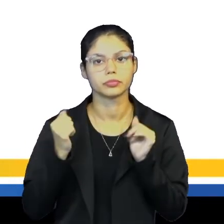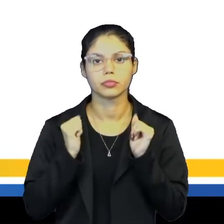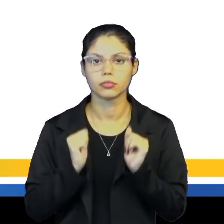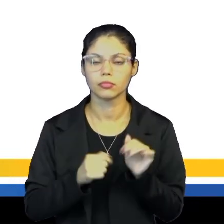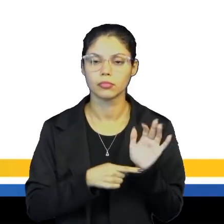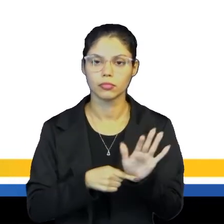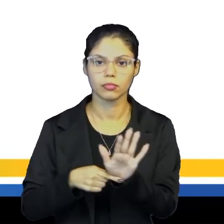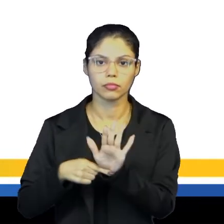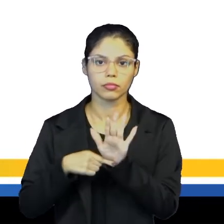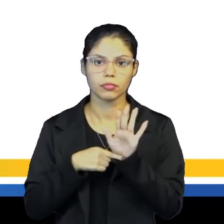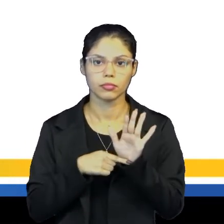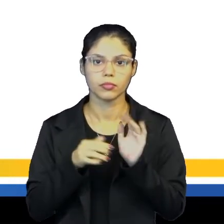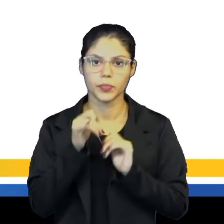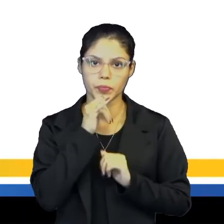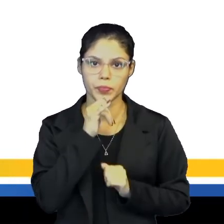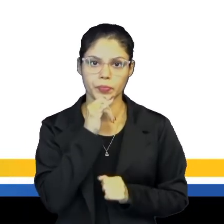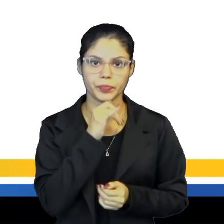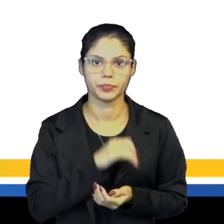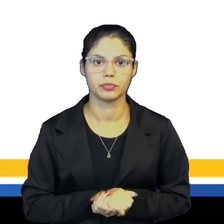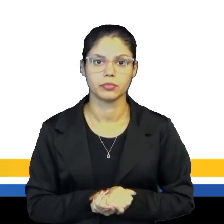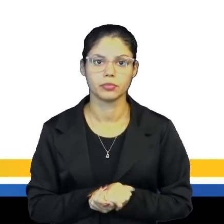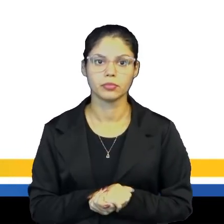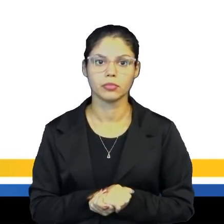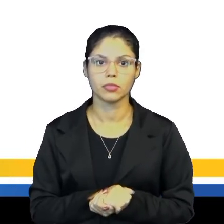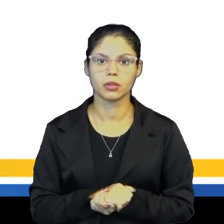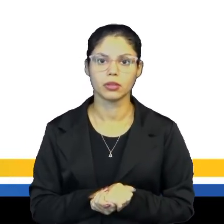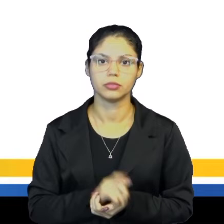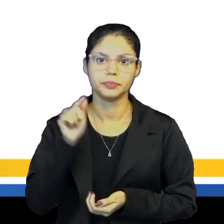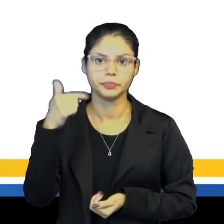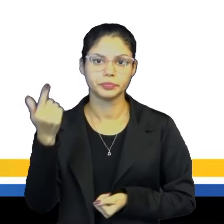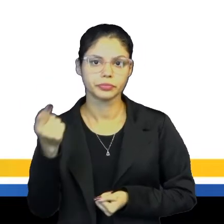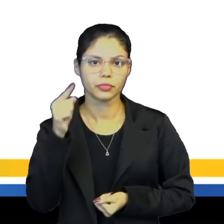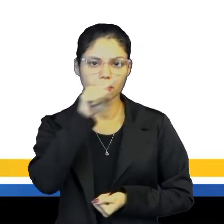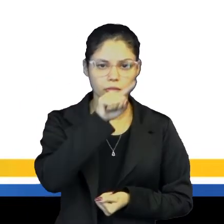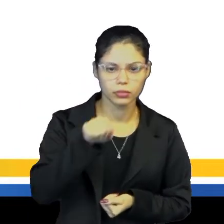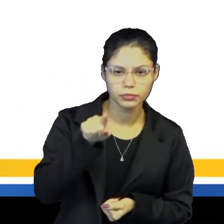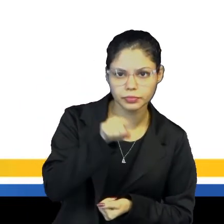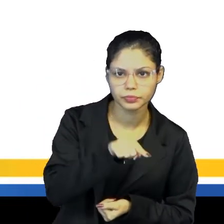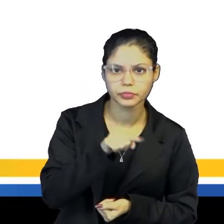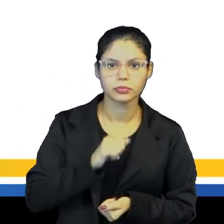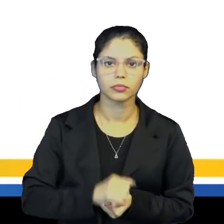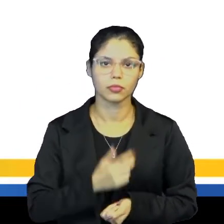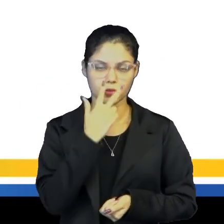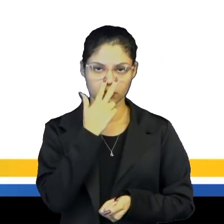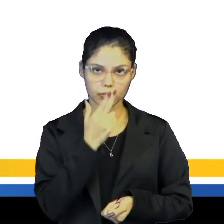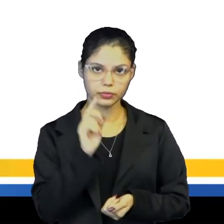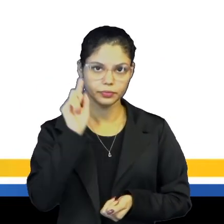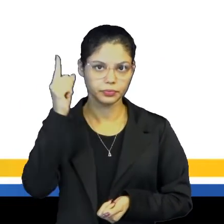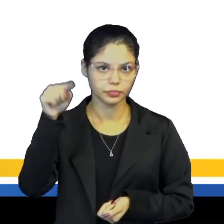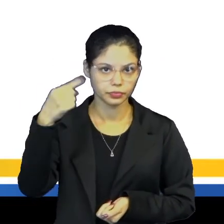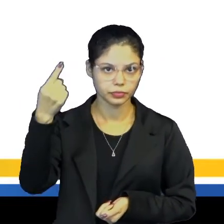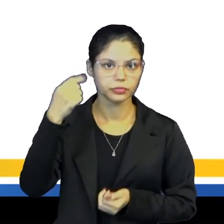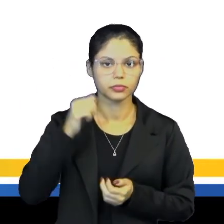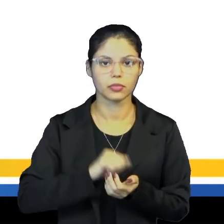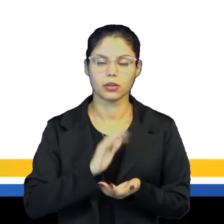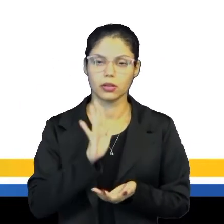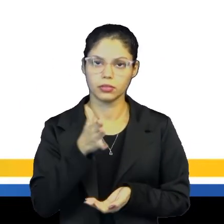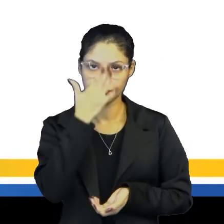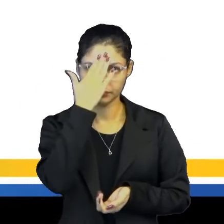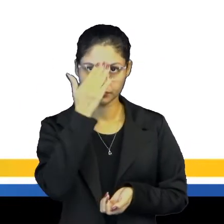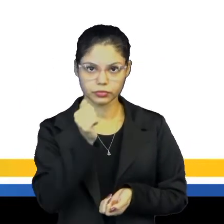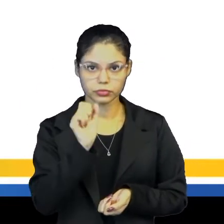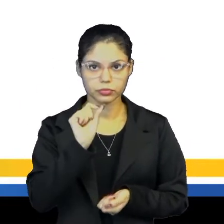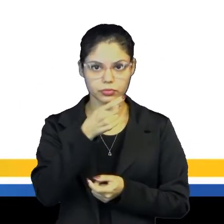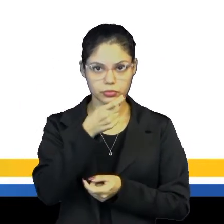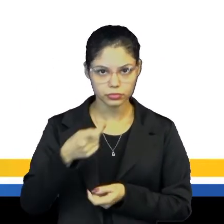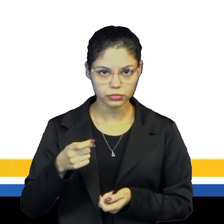ser representado. Como, por exemplo, aquilo ali parece um X, aí a pessoa vai lá e já sabe o que é o X,